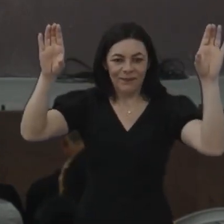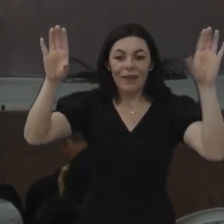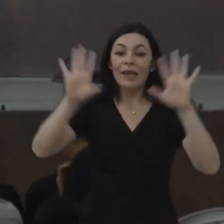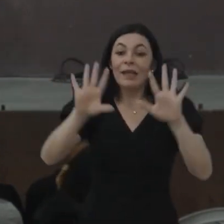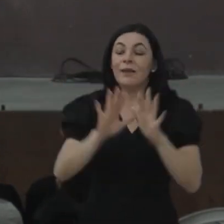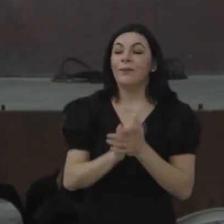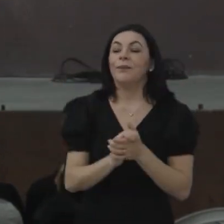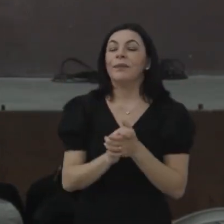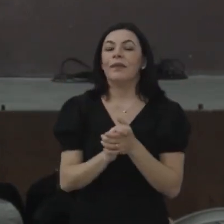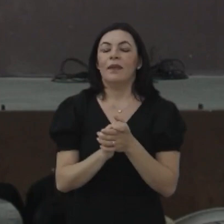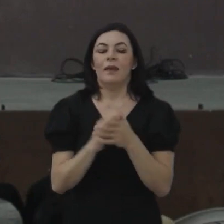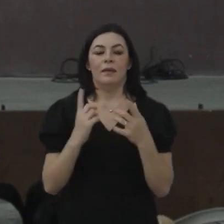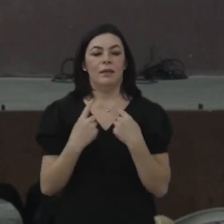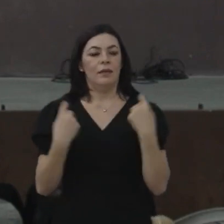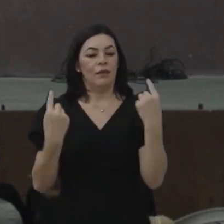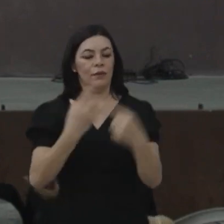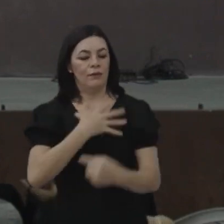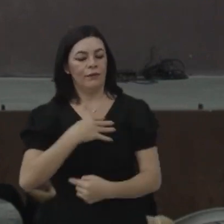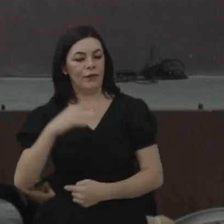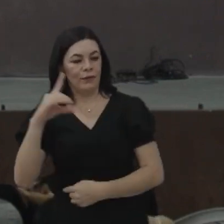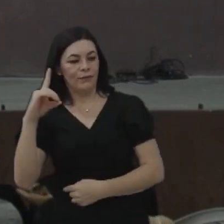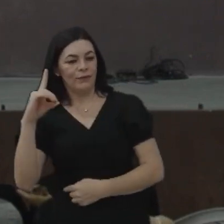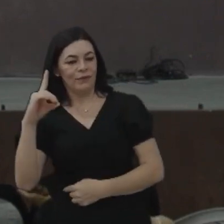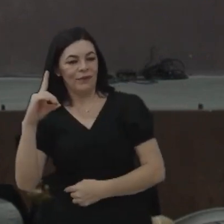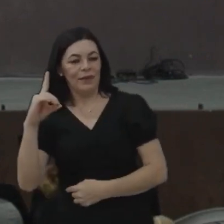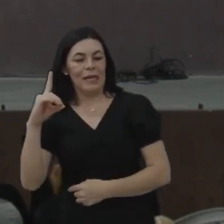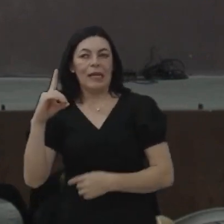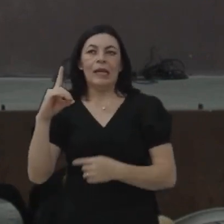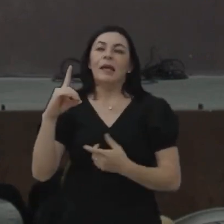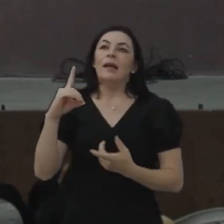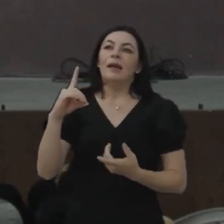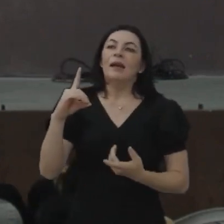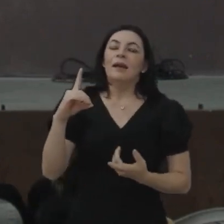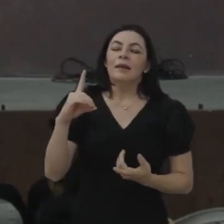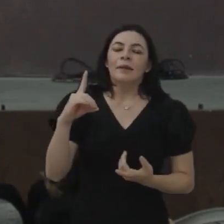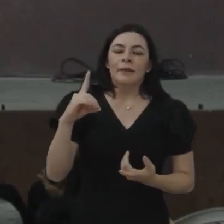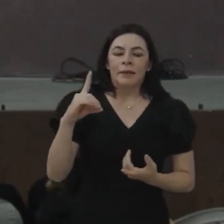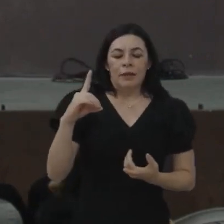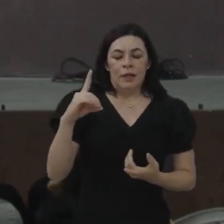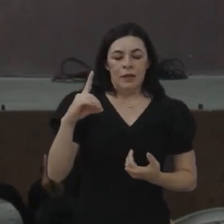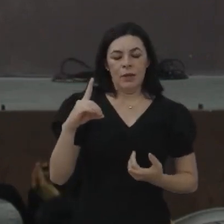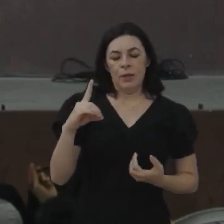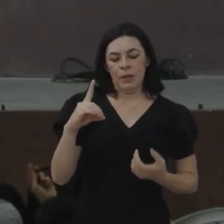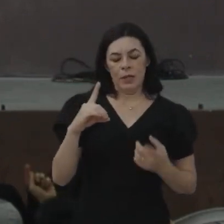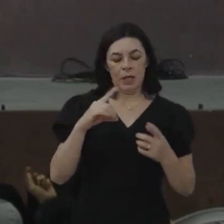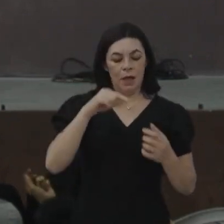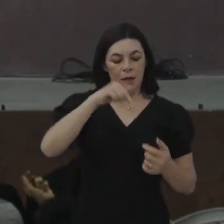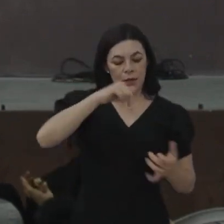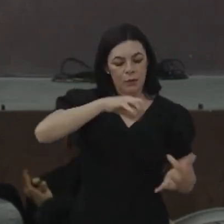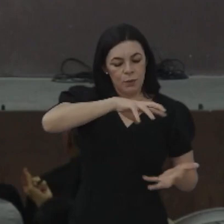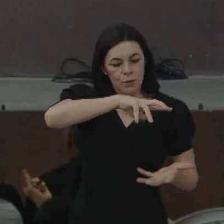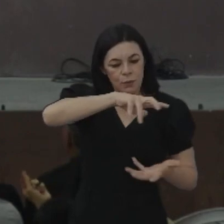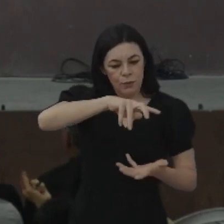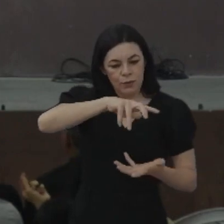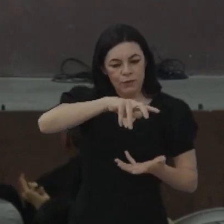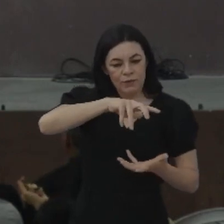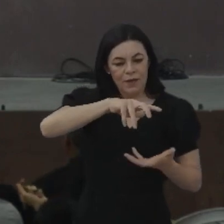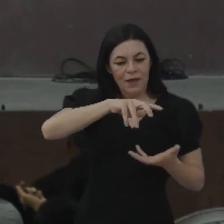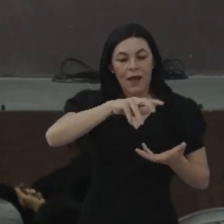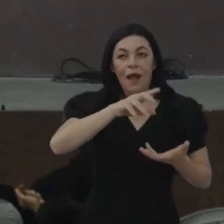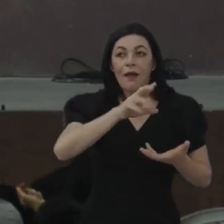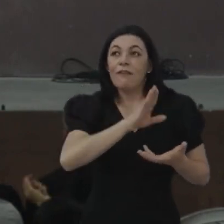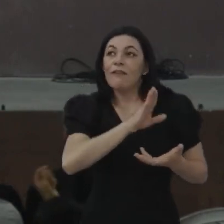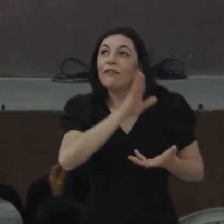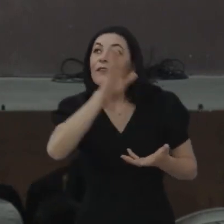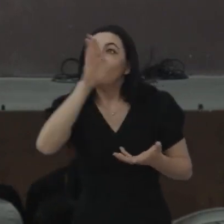Irmãos, quando somos filhos de Deus, somos transportados do reino de trevas humana para um outro